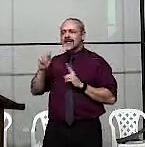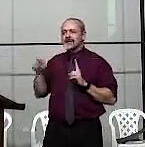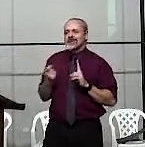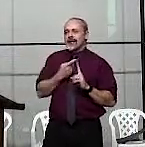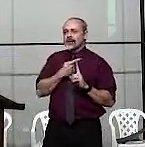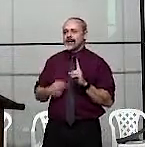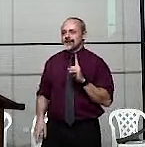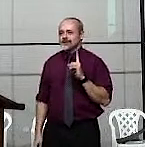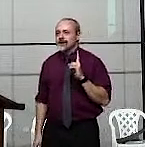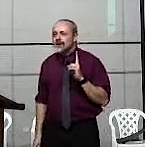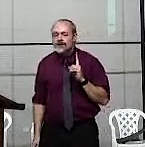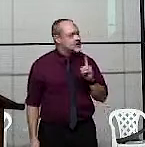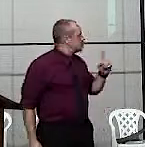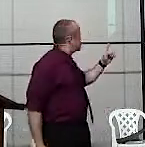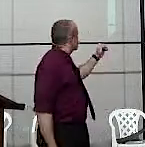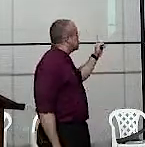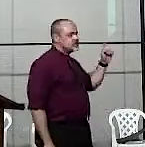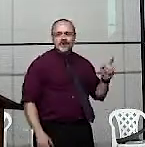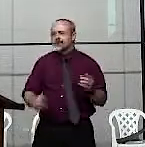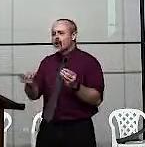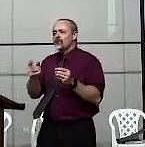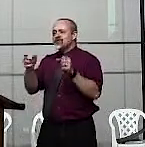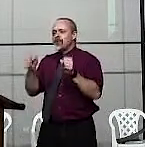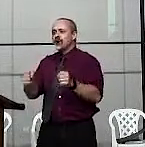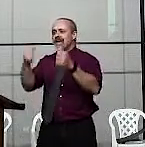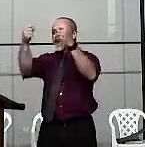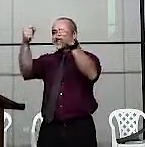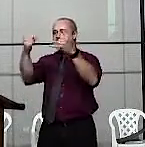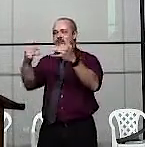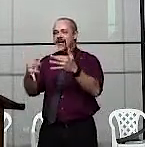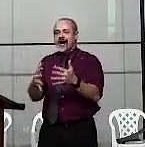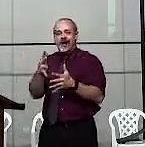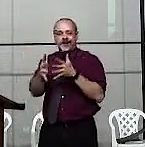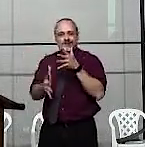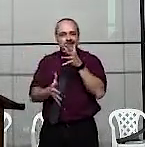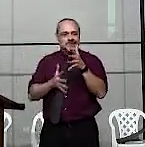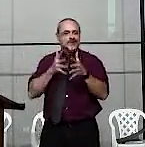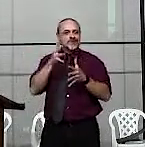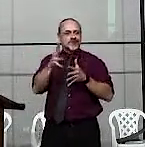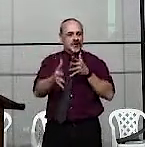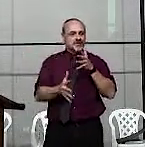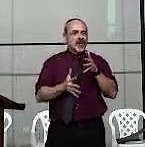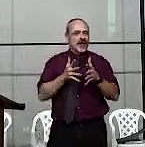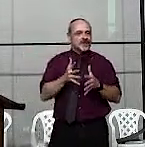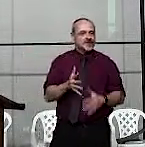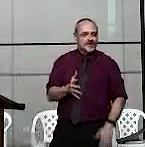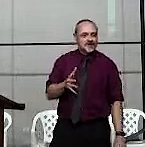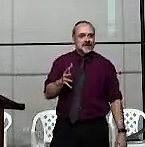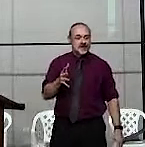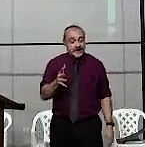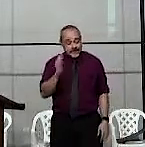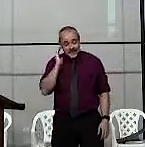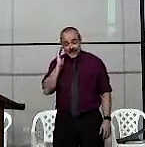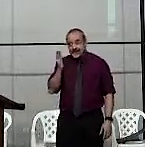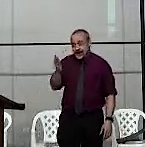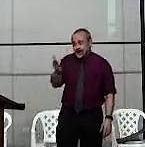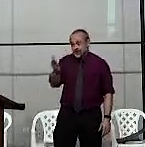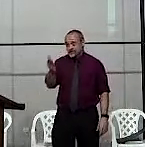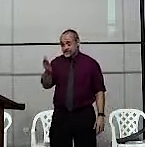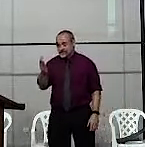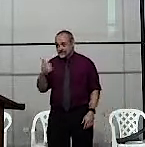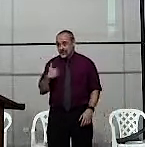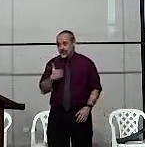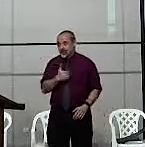o que é o sinal para isso? Como você pode explicar usando sinais?